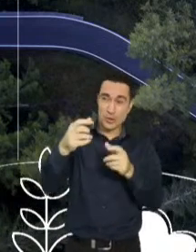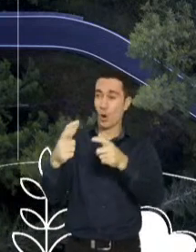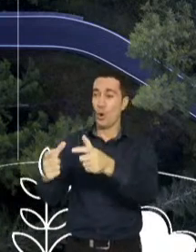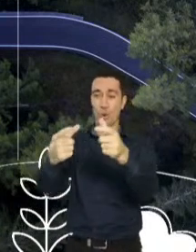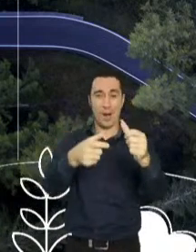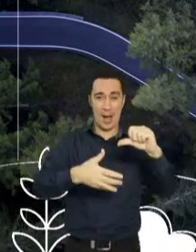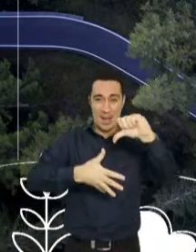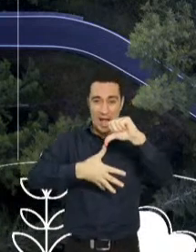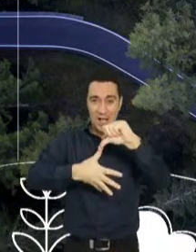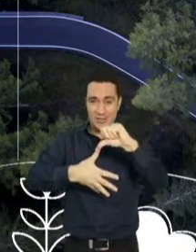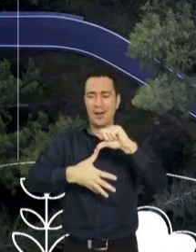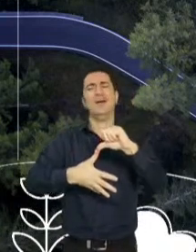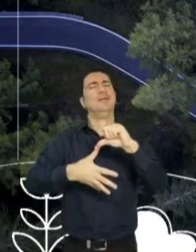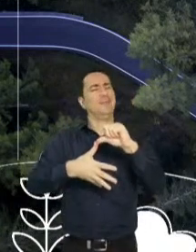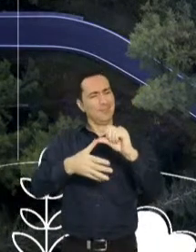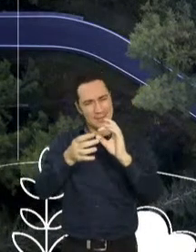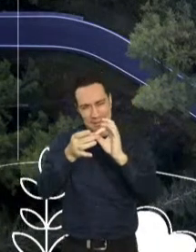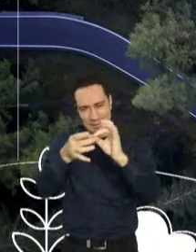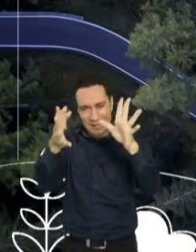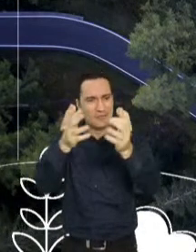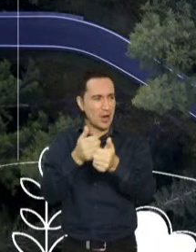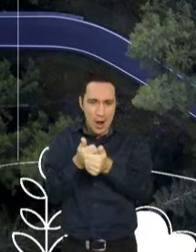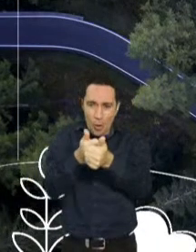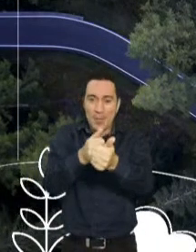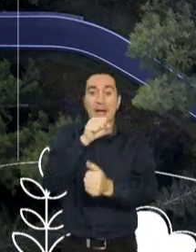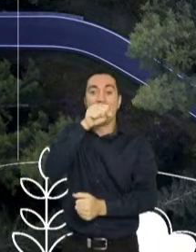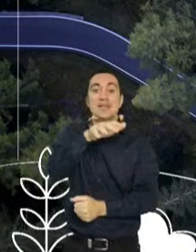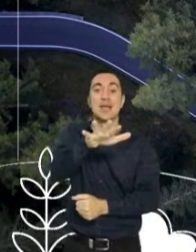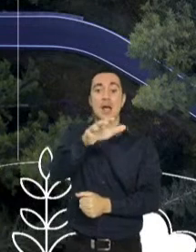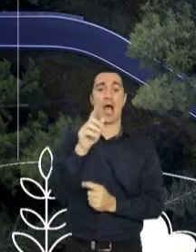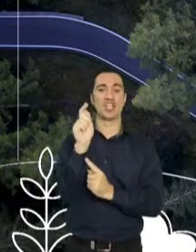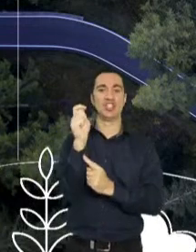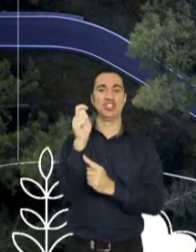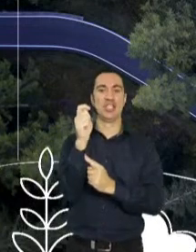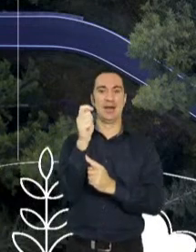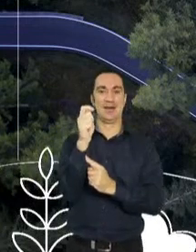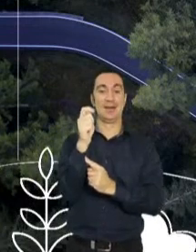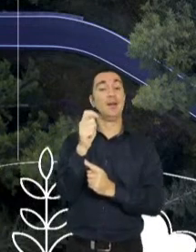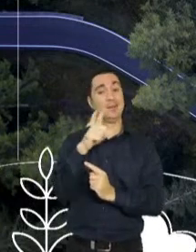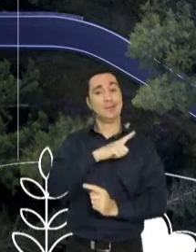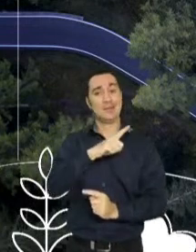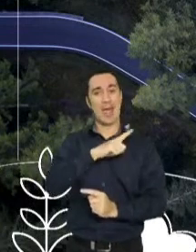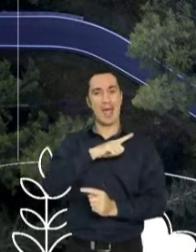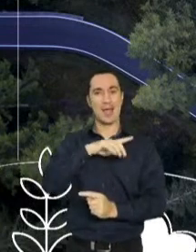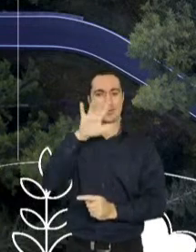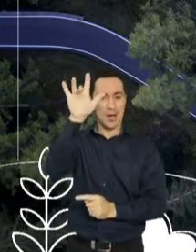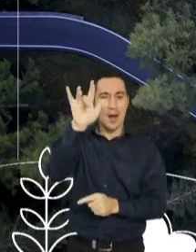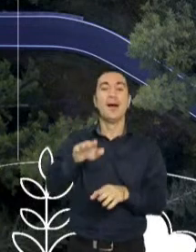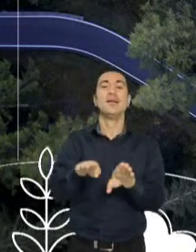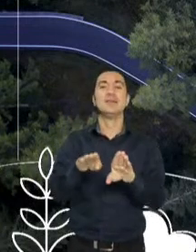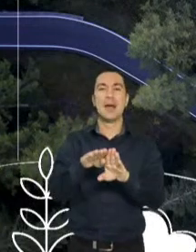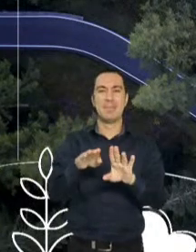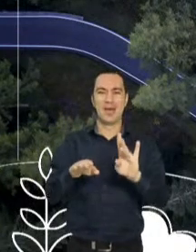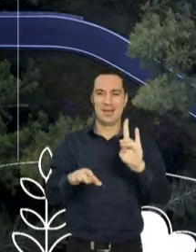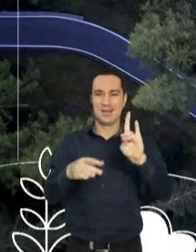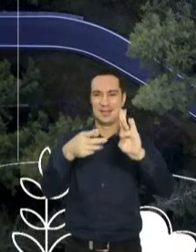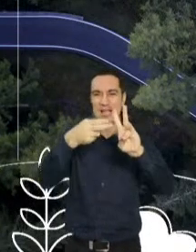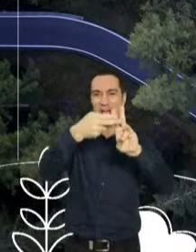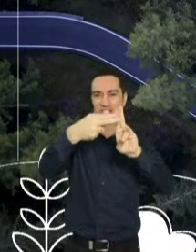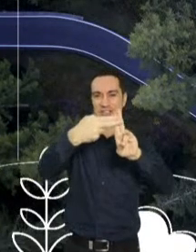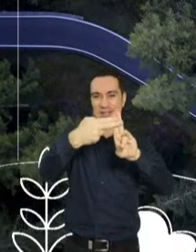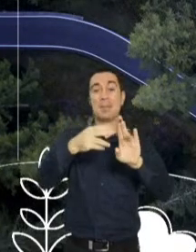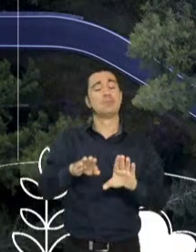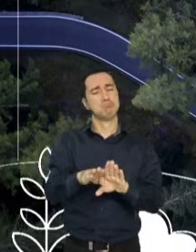da América Latina, acompanha este evento pela Scania Argentina via Instagram e LinkedIn,